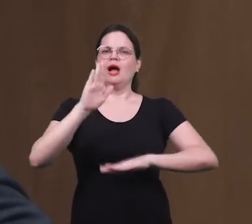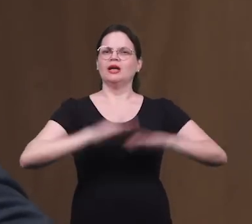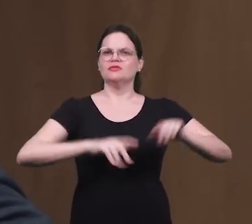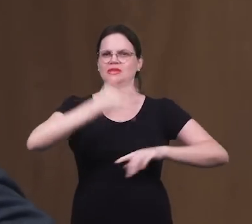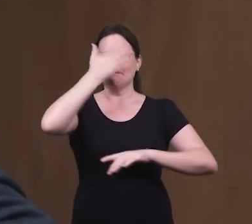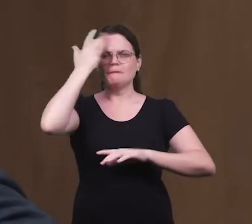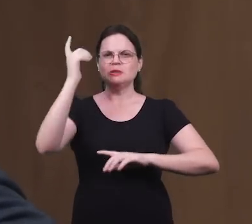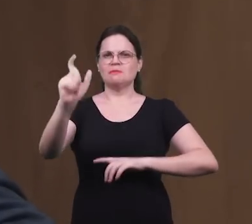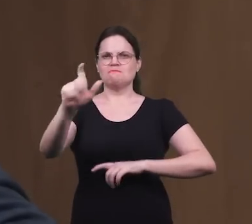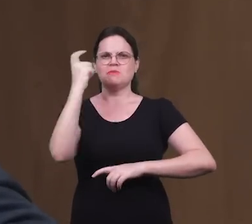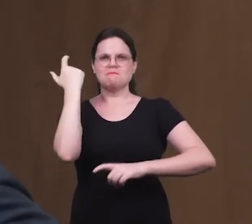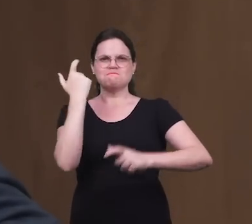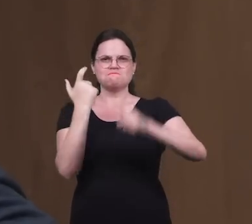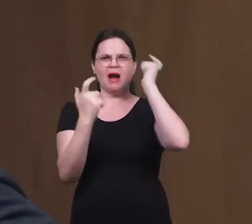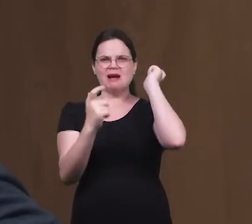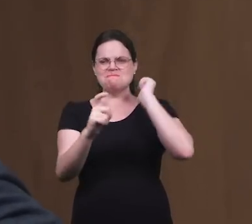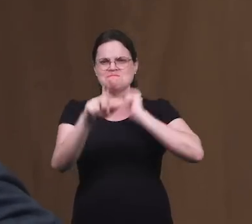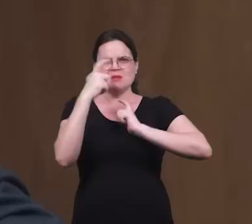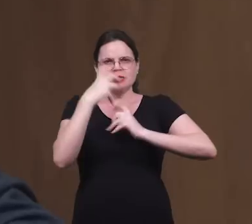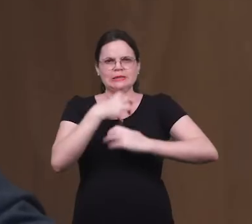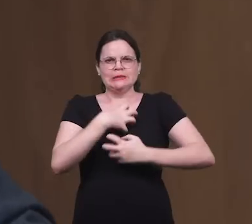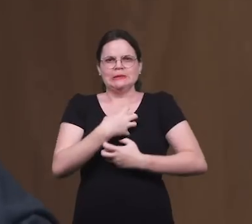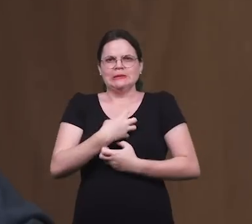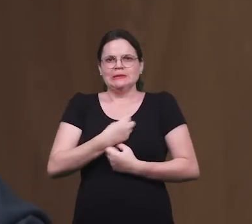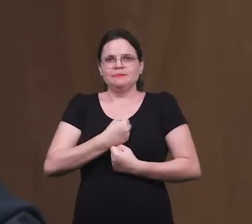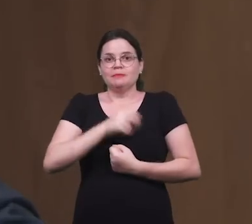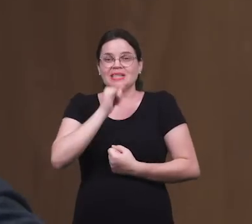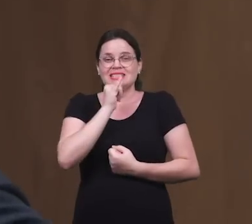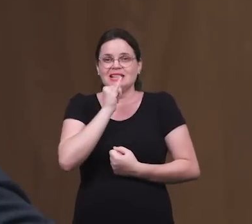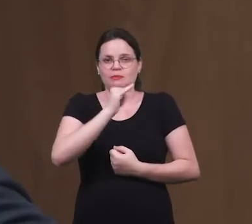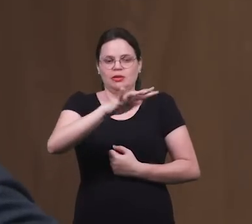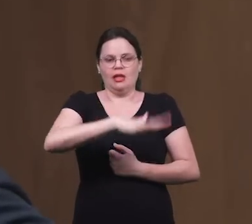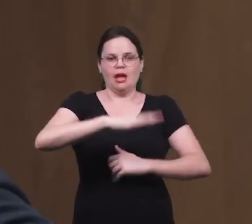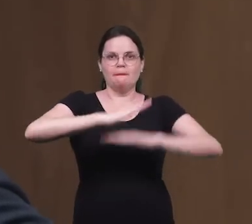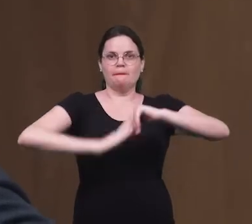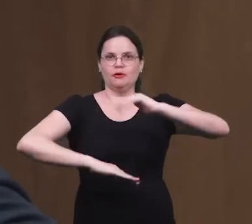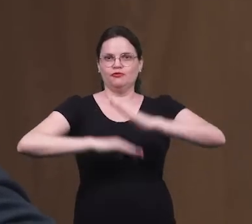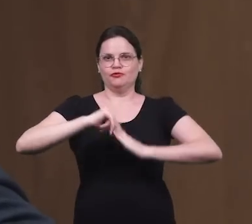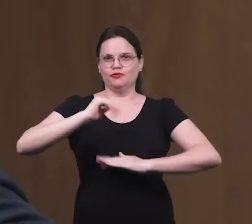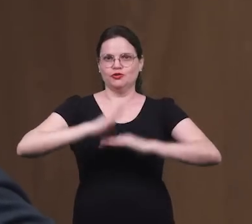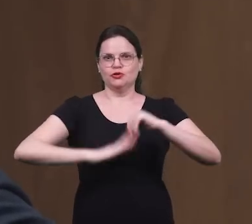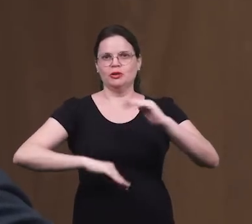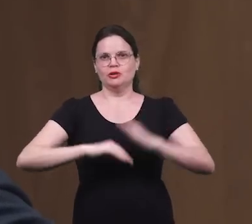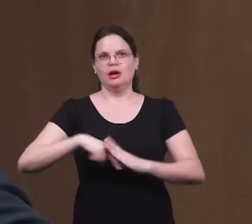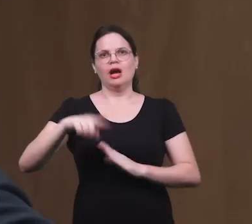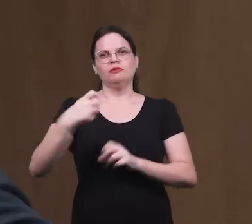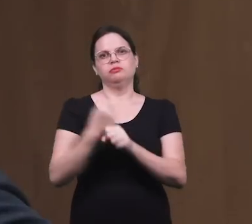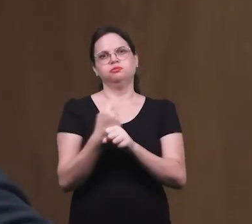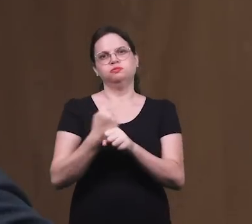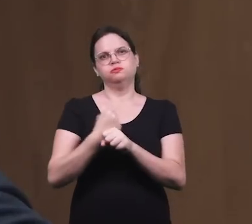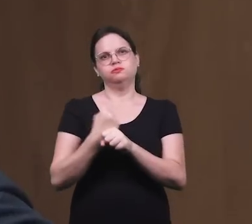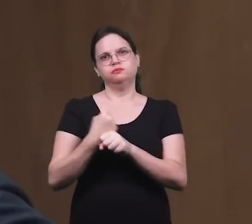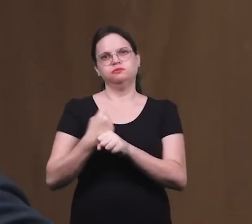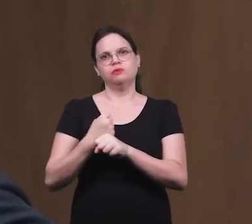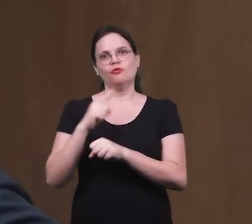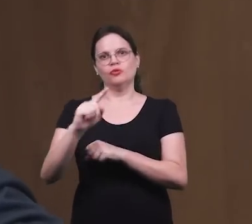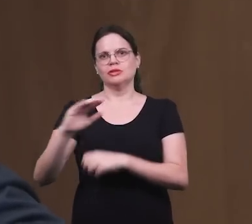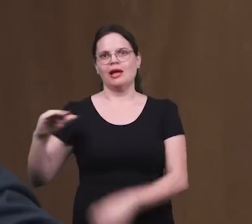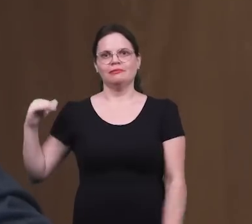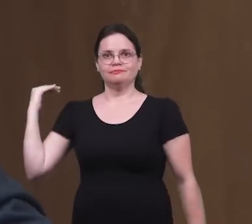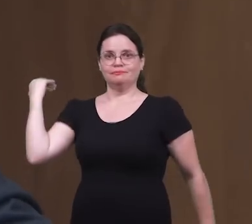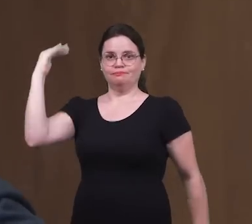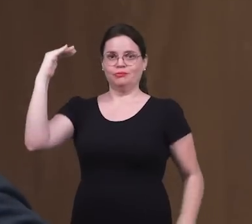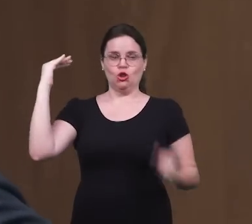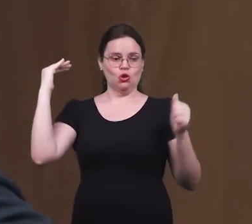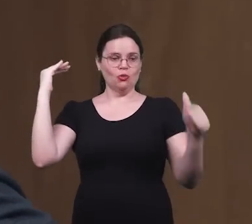uma pessoa que às vezes te humilha. No ambiente profissional, você, depois de alguns anos, de algum tempo, você se torna